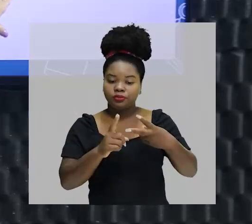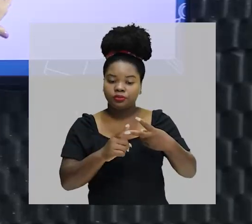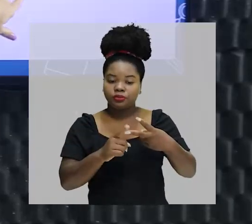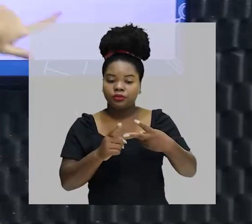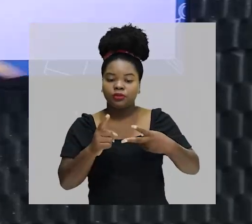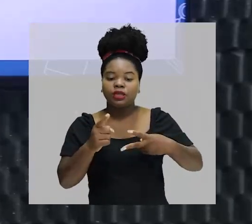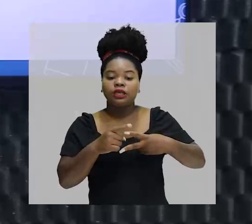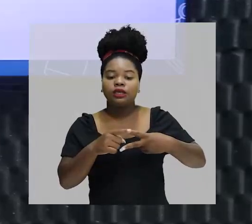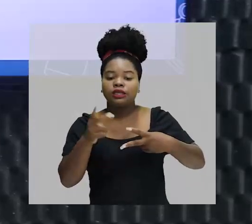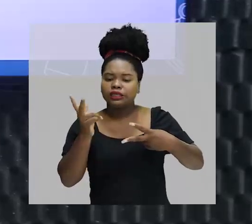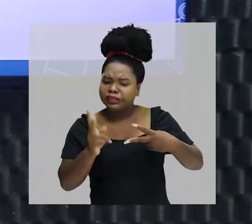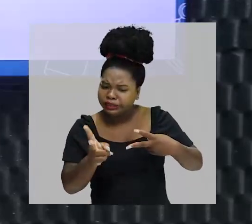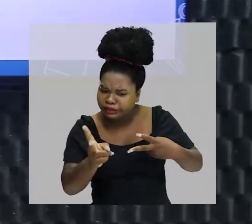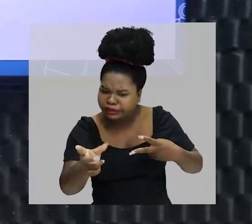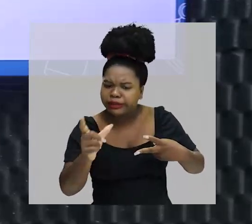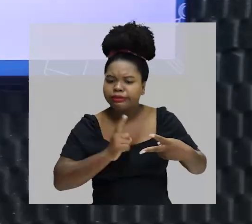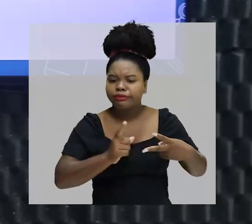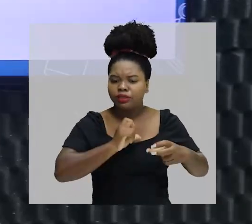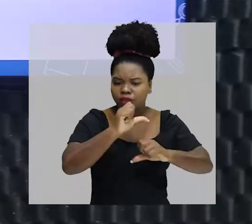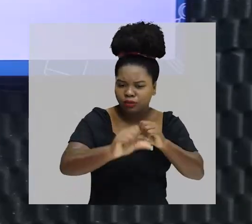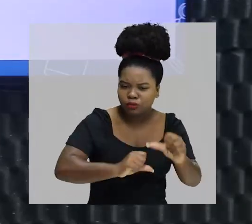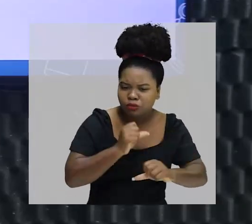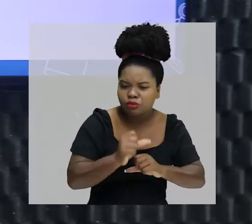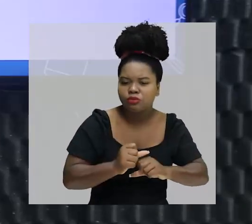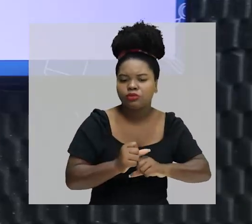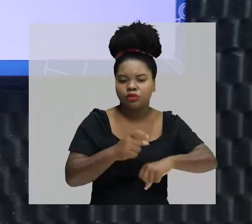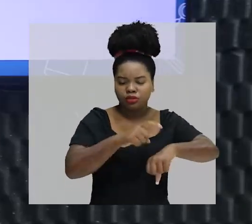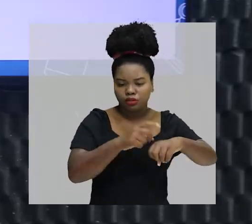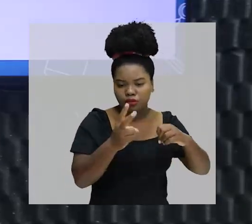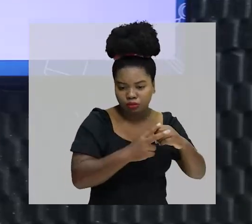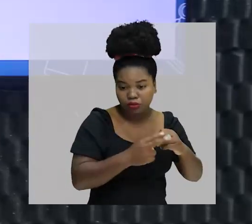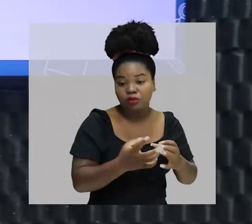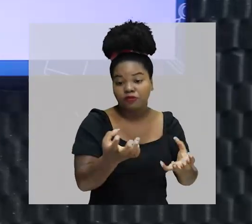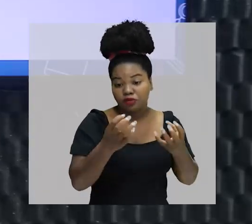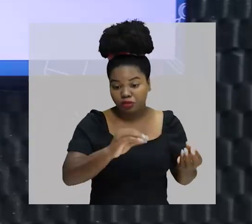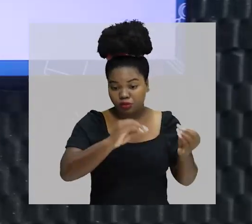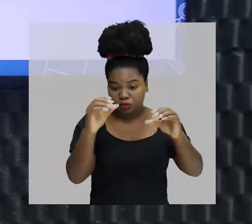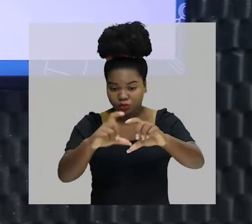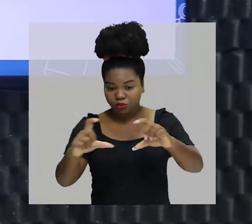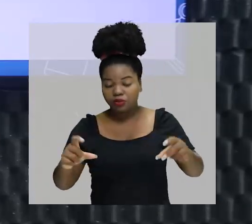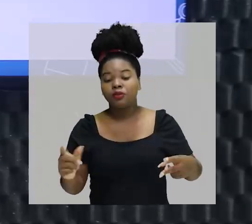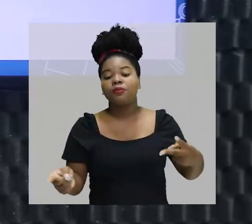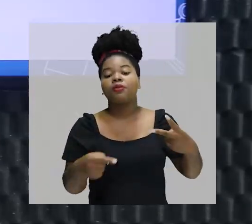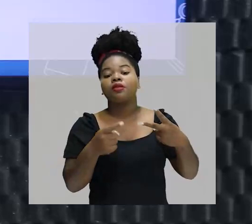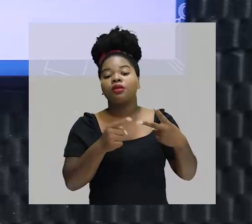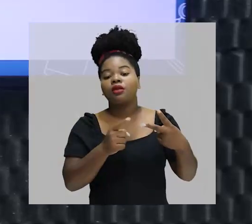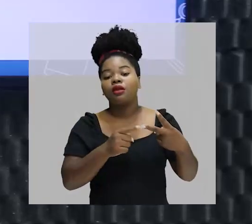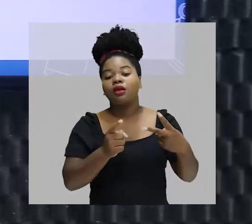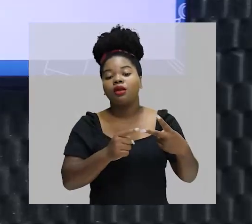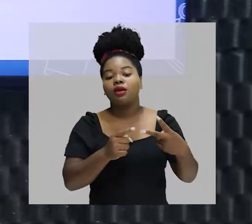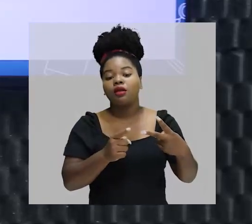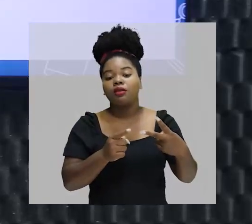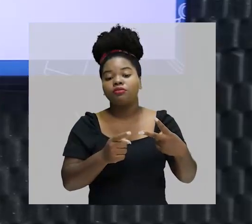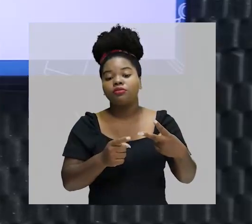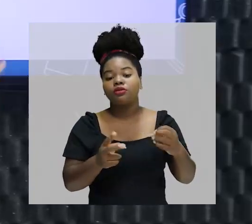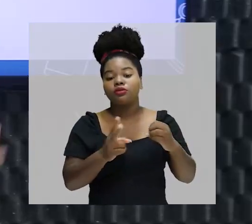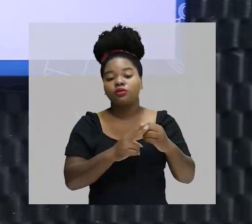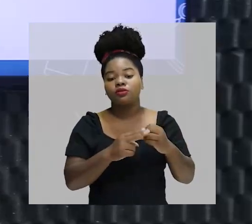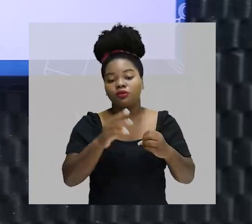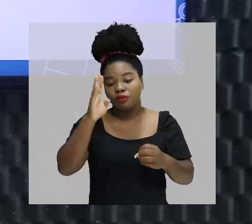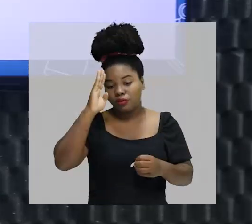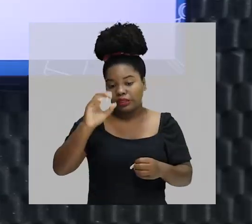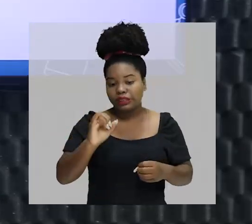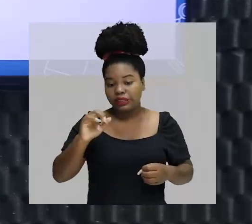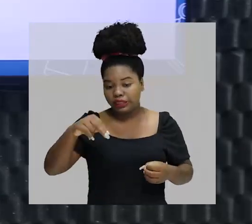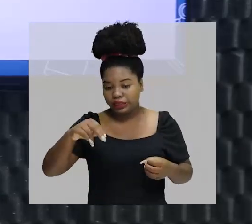vai ser conjugado de acordo com o tempo verbal que você quer expressar, mais o verbo principal com ing.